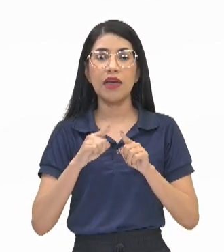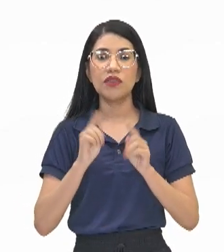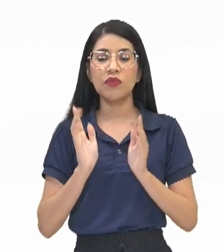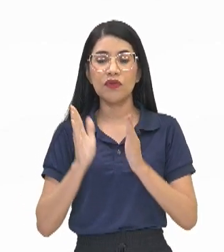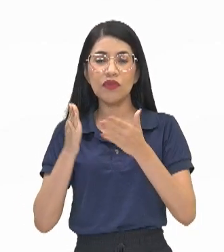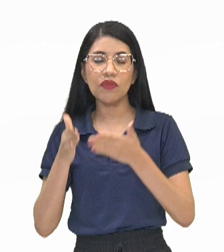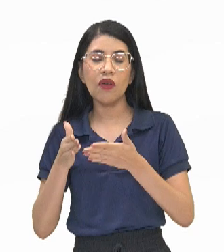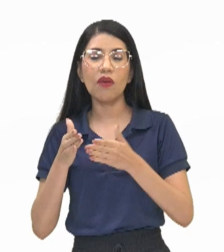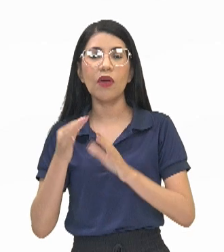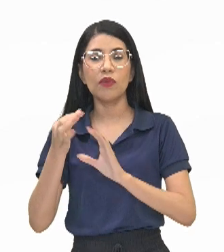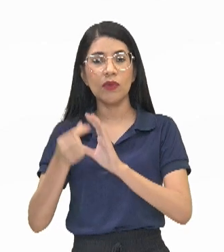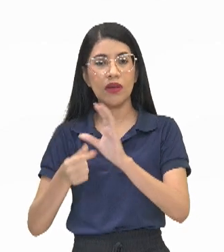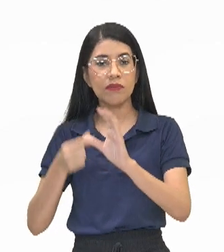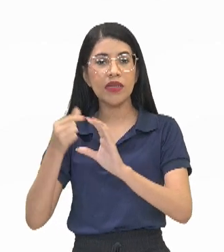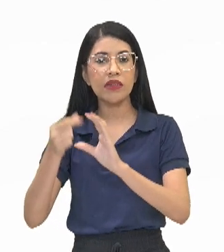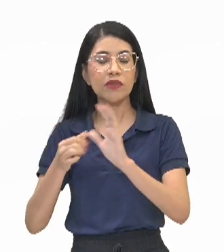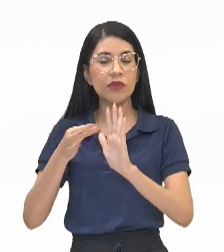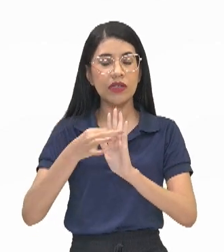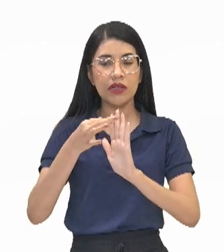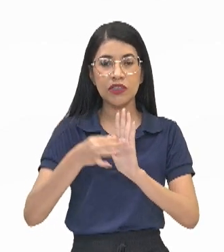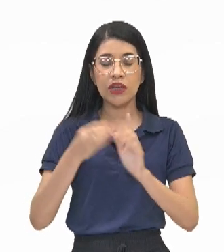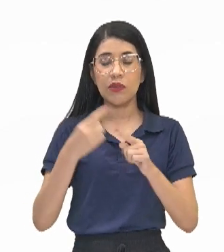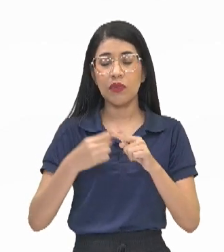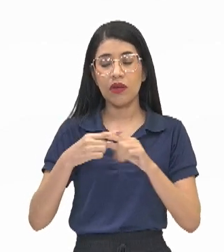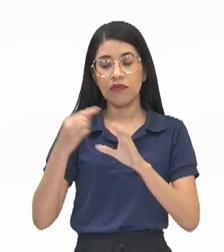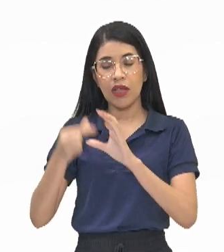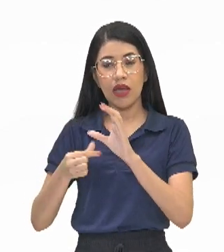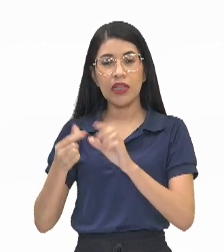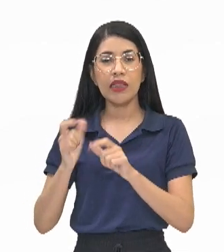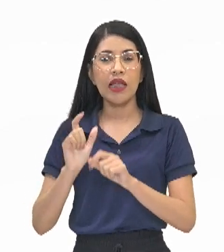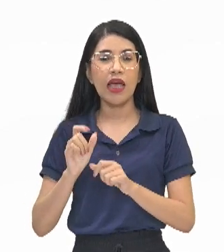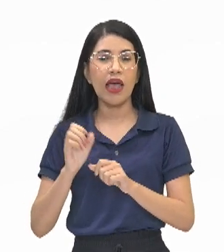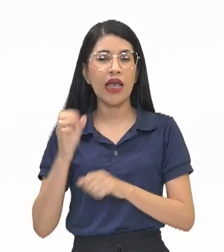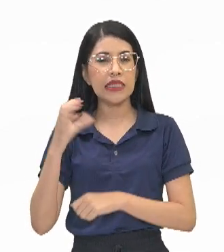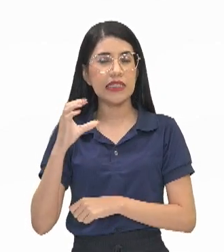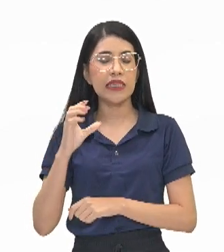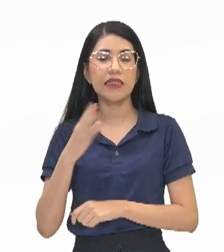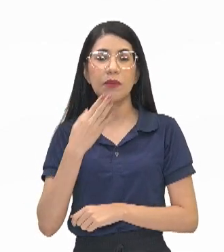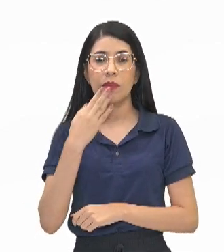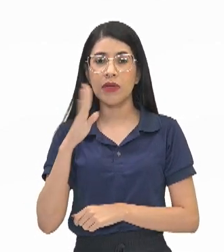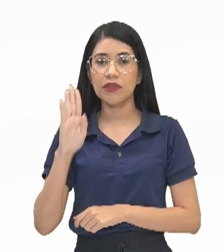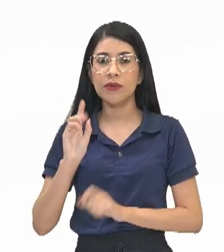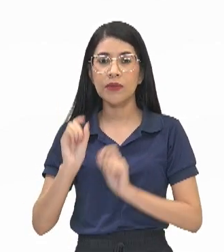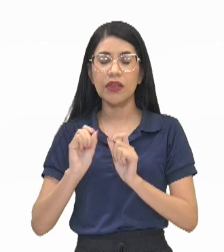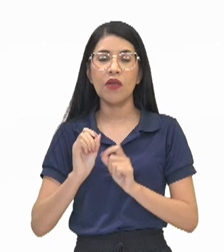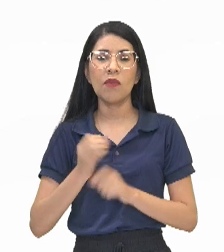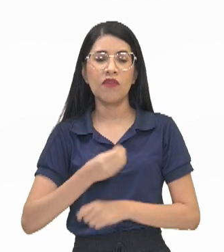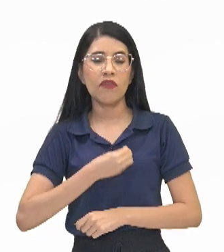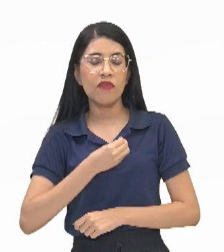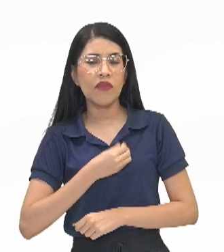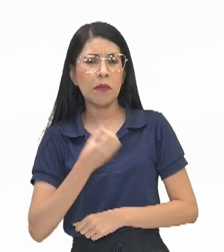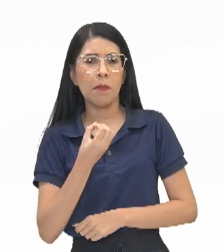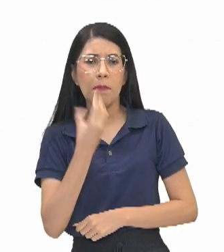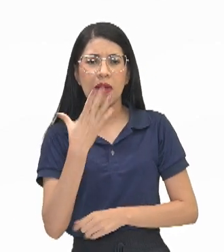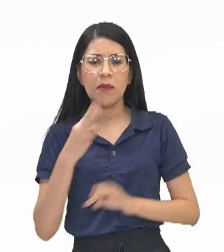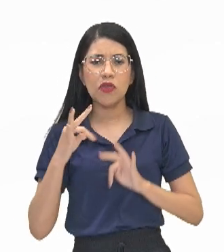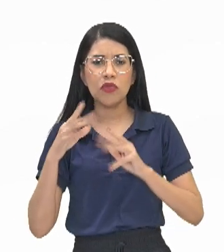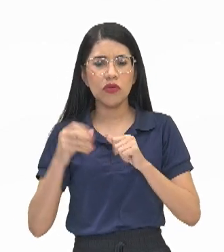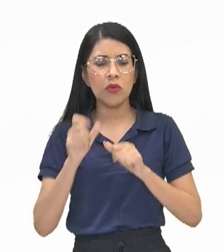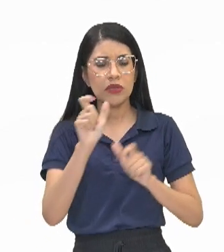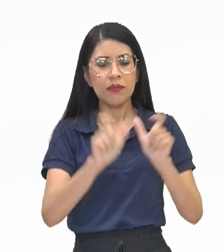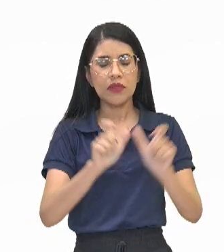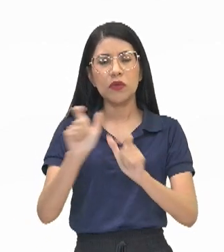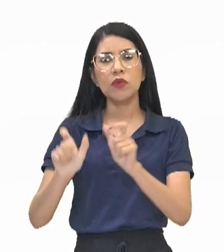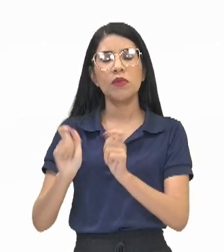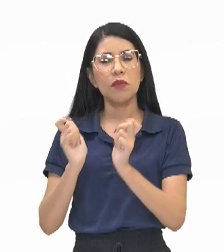capitalismo, porque o capitalismo, com ciência, prometeu, né, uma vida boa para todo mundo.